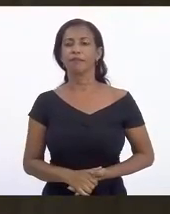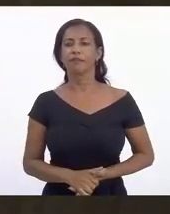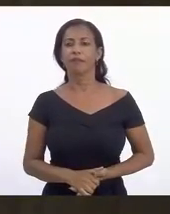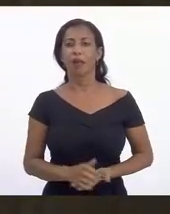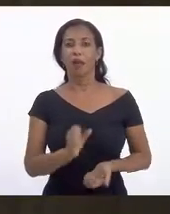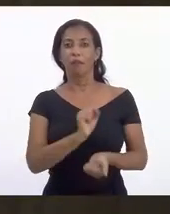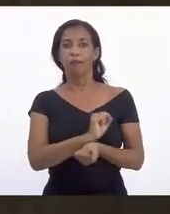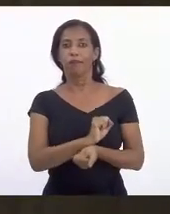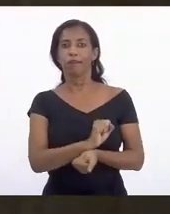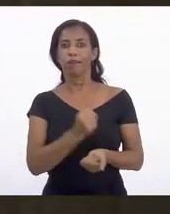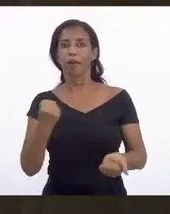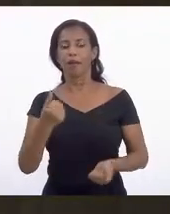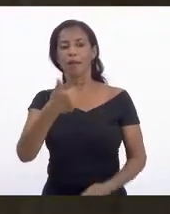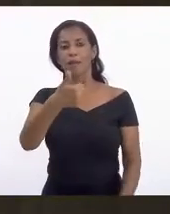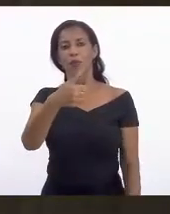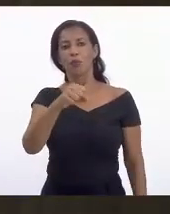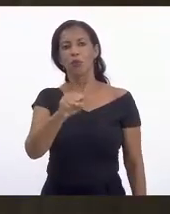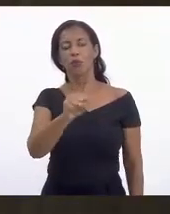abolição, em